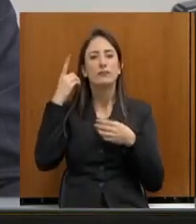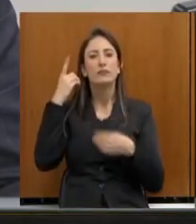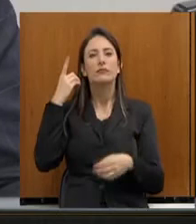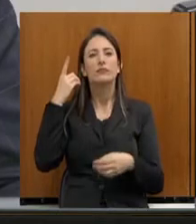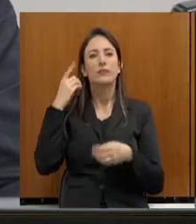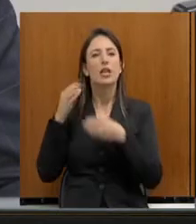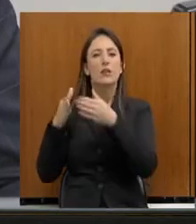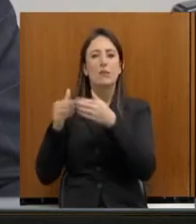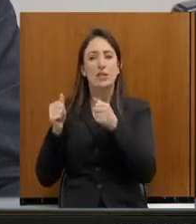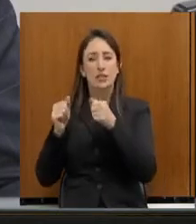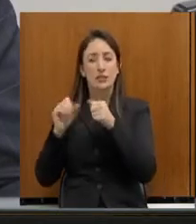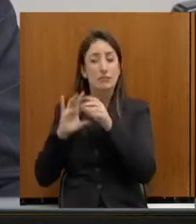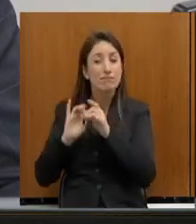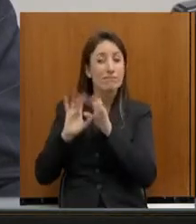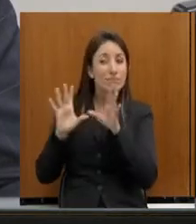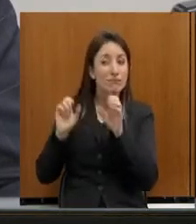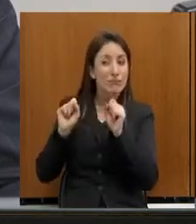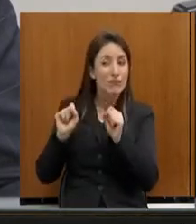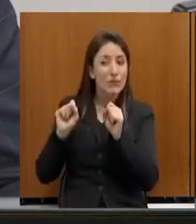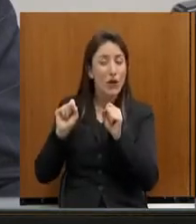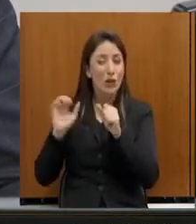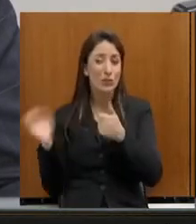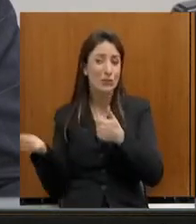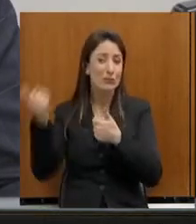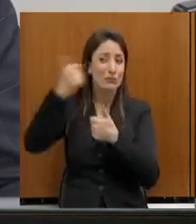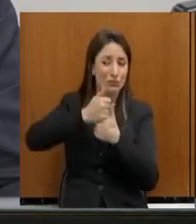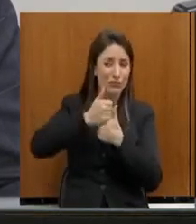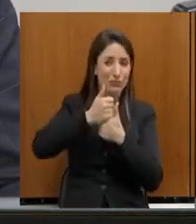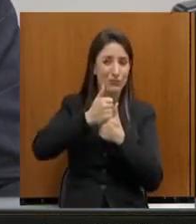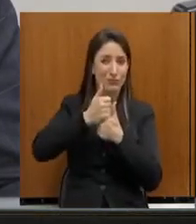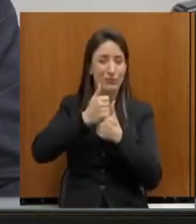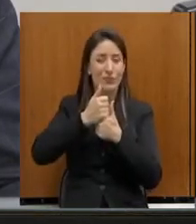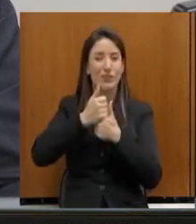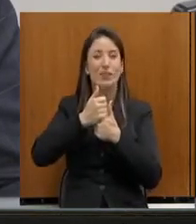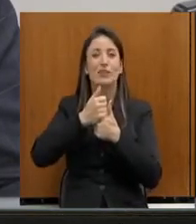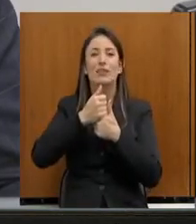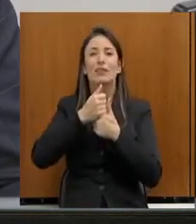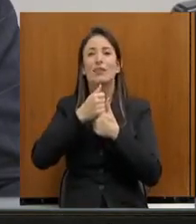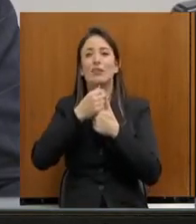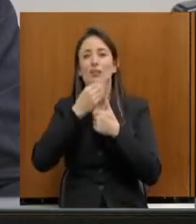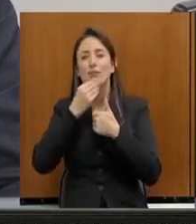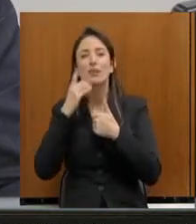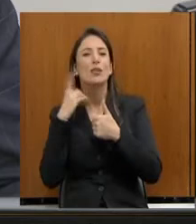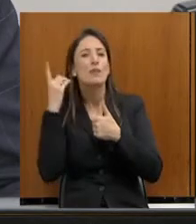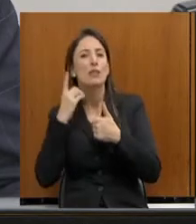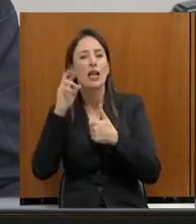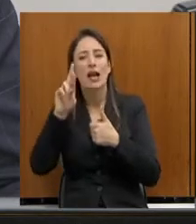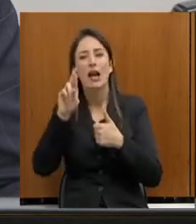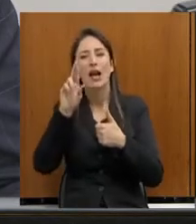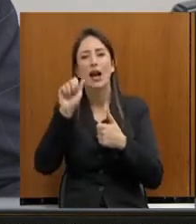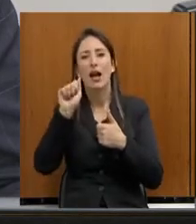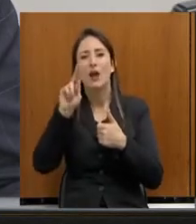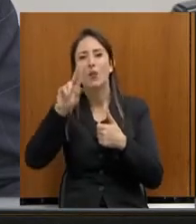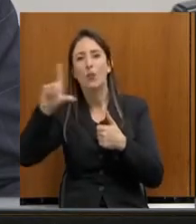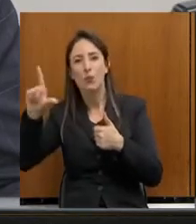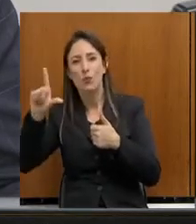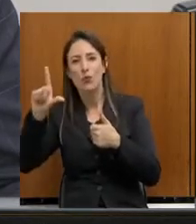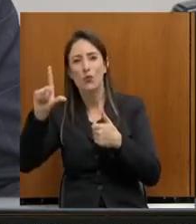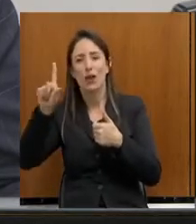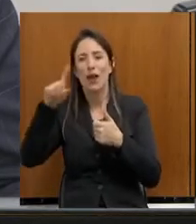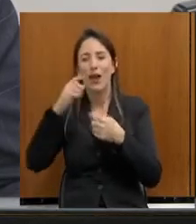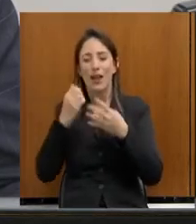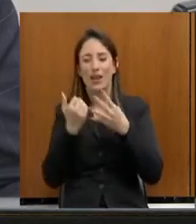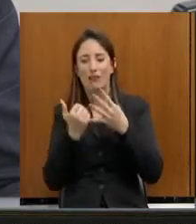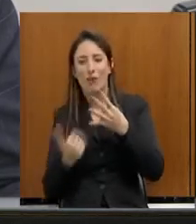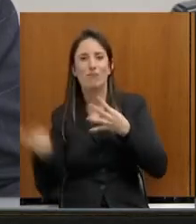autorização para que eu possa colocar o deputado Raul Belém como próximo orador o deputado Raul Belém Ele